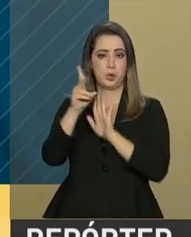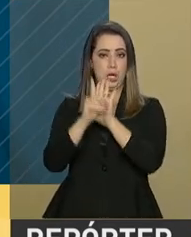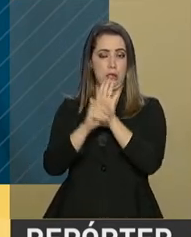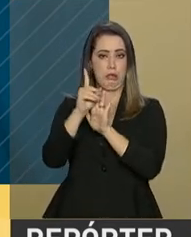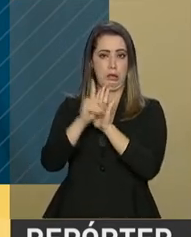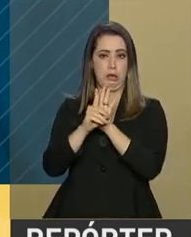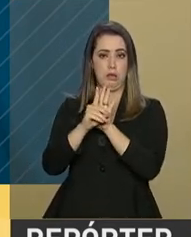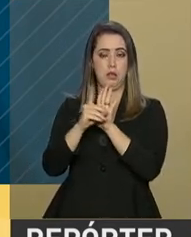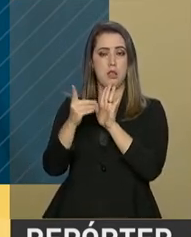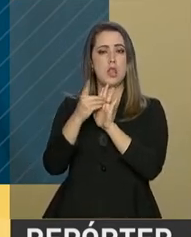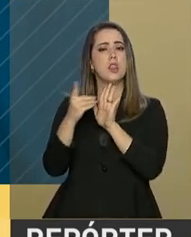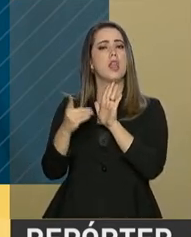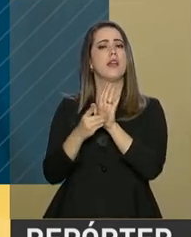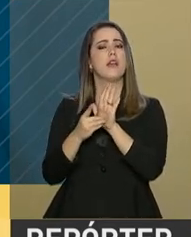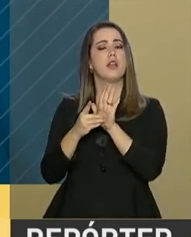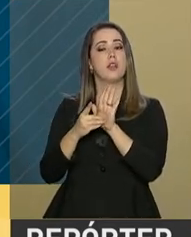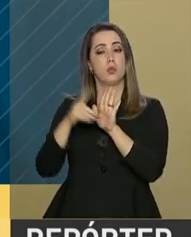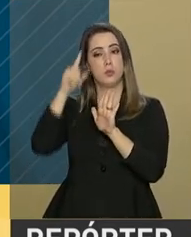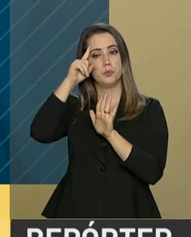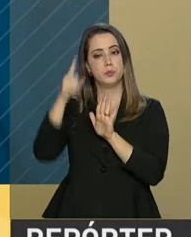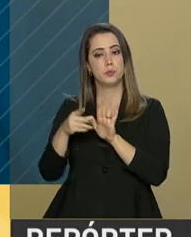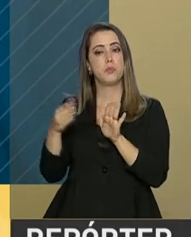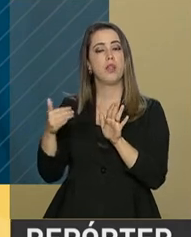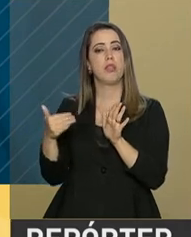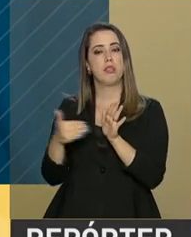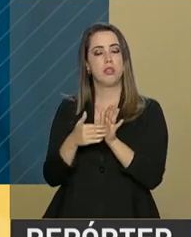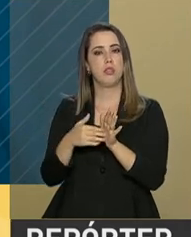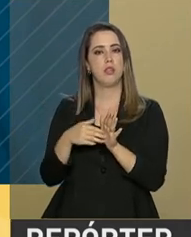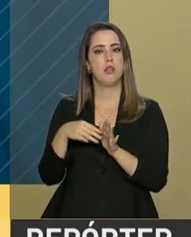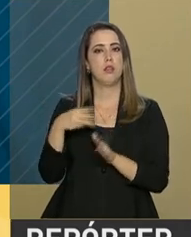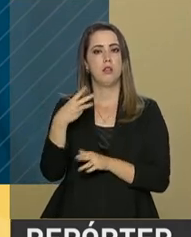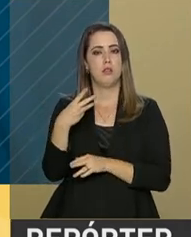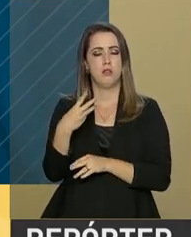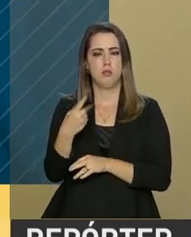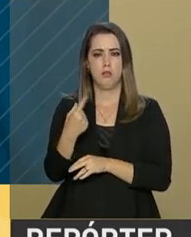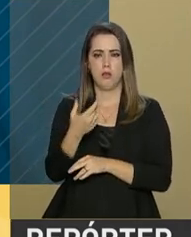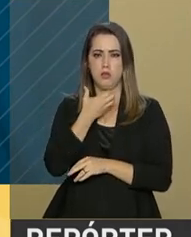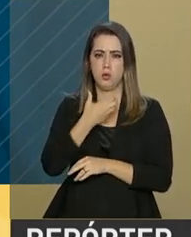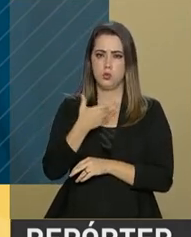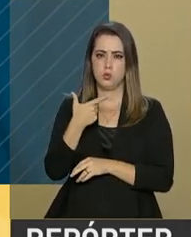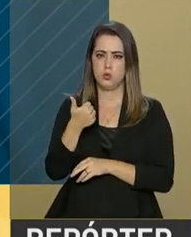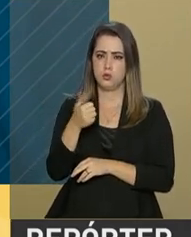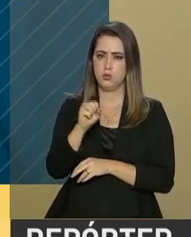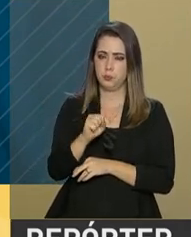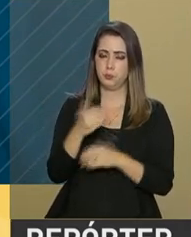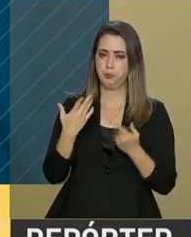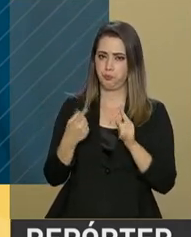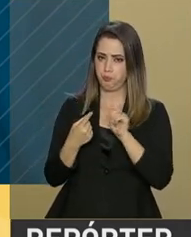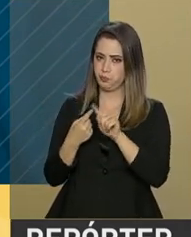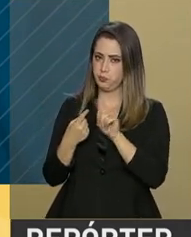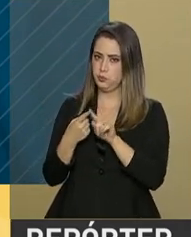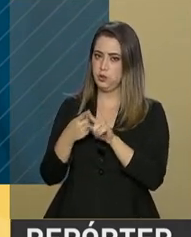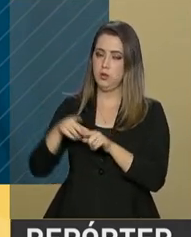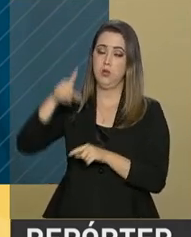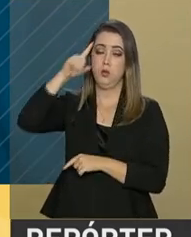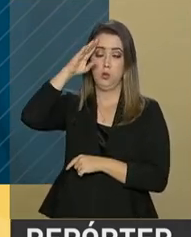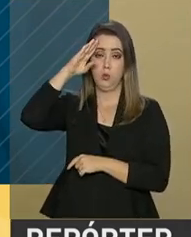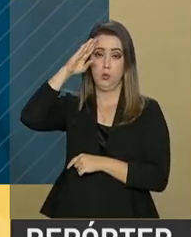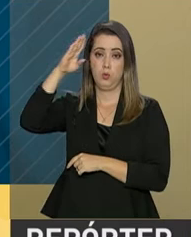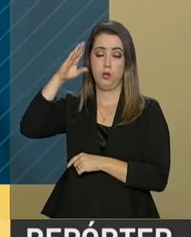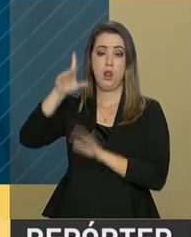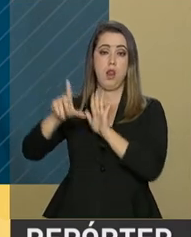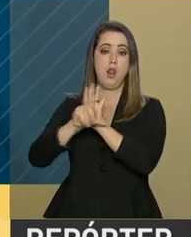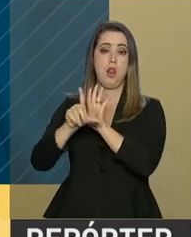31 de dezembro deste ano 2018 o que autorizou o emprego das forças armadas na garantia da lei e da ordem no rio de janeiro é de